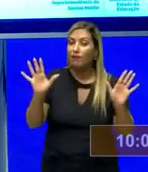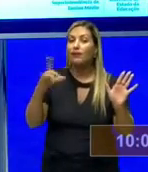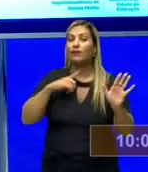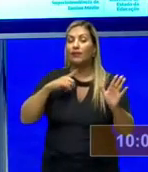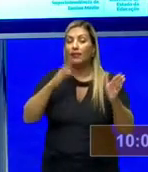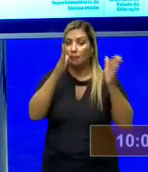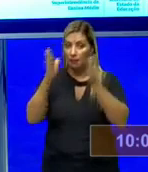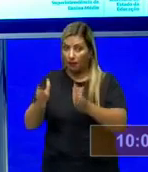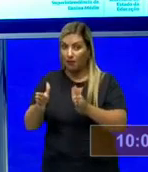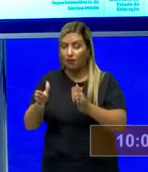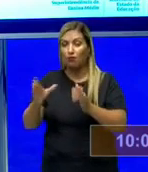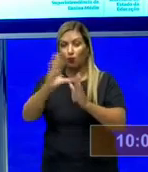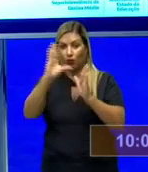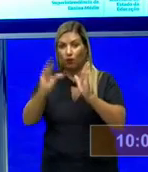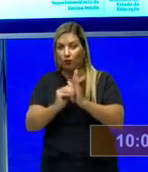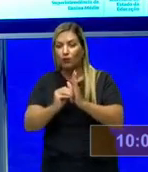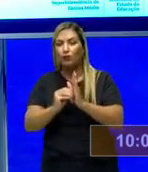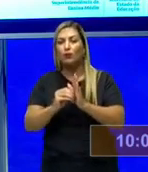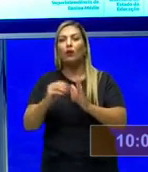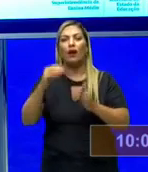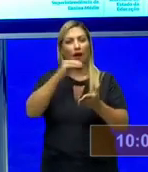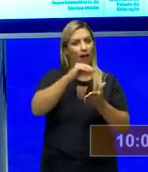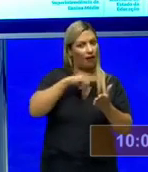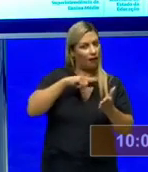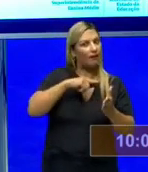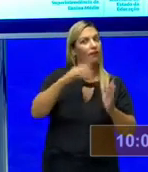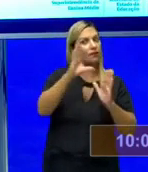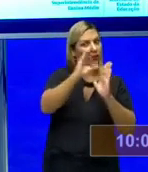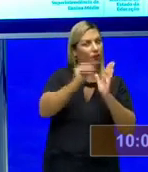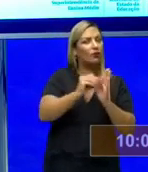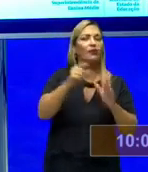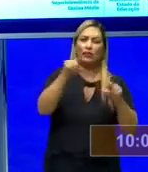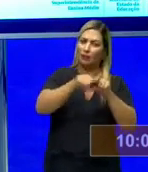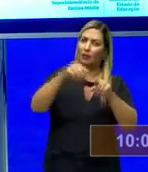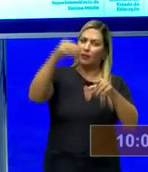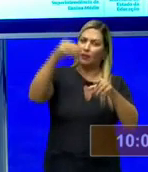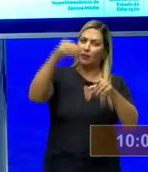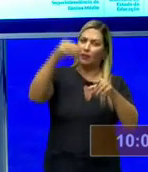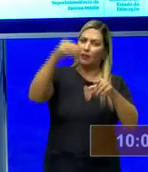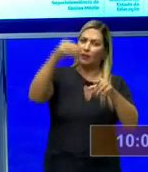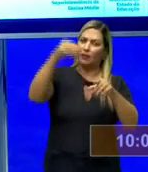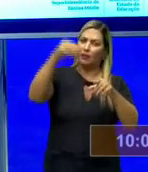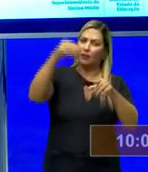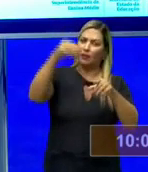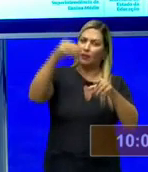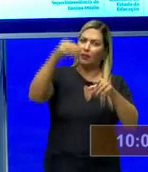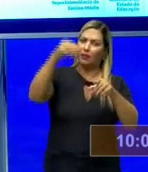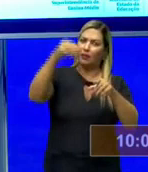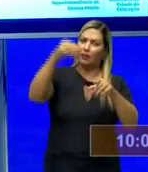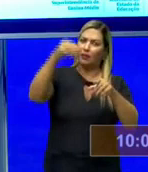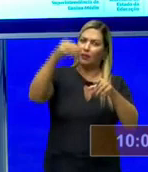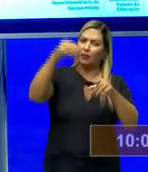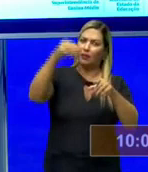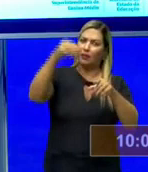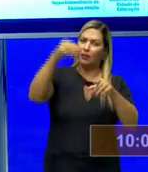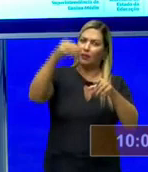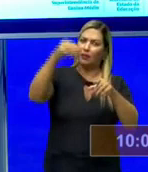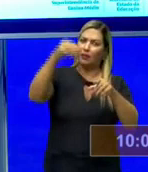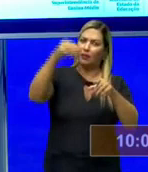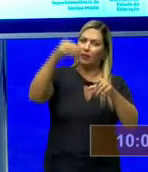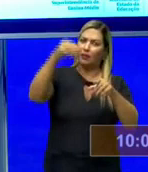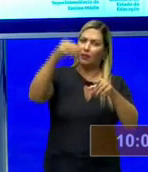essa parte aqui com os educação e aí no colégio Com certeza se dará bem neném vamos lá